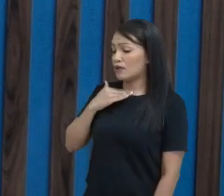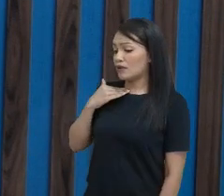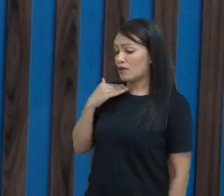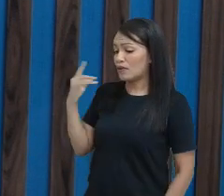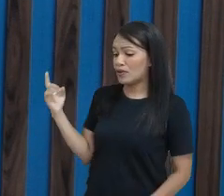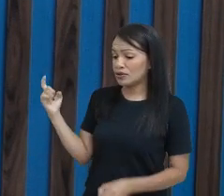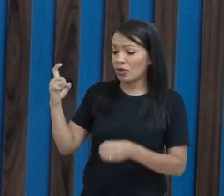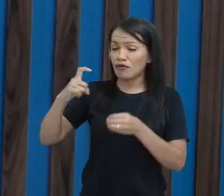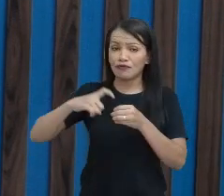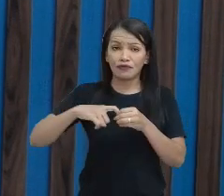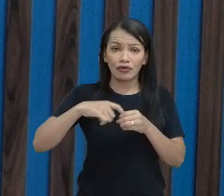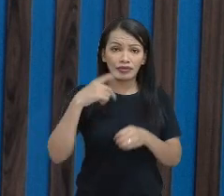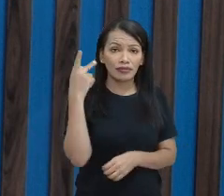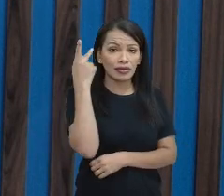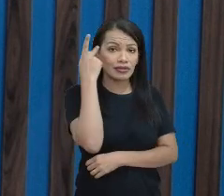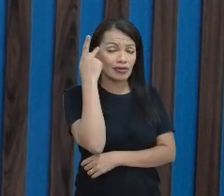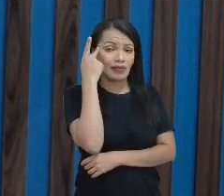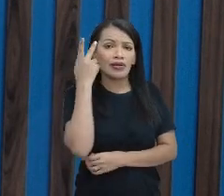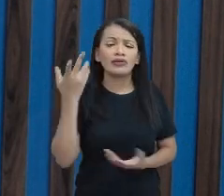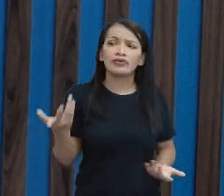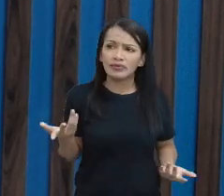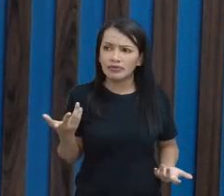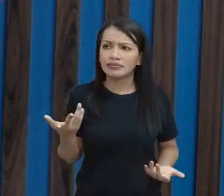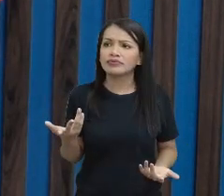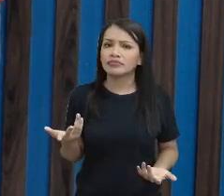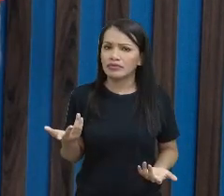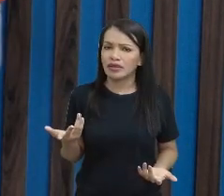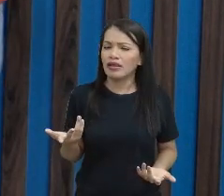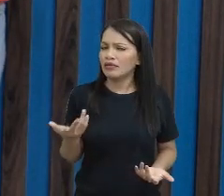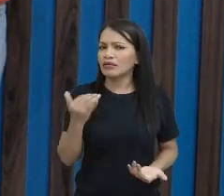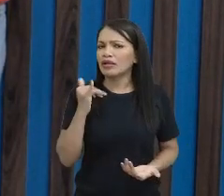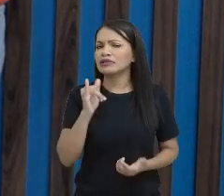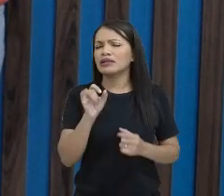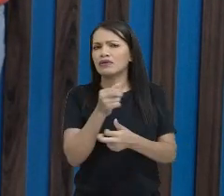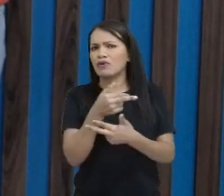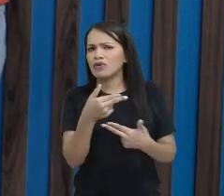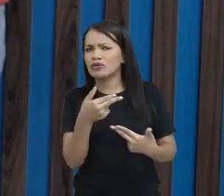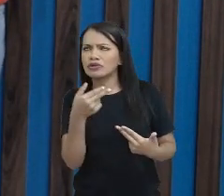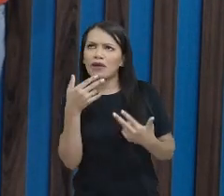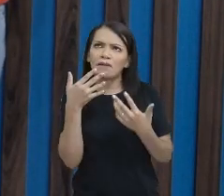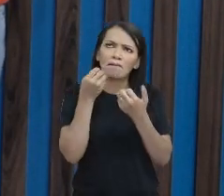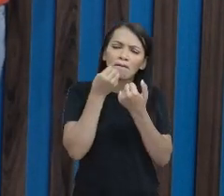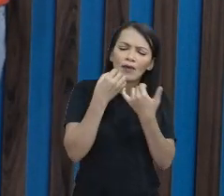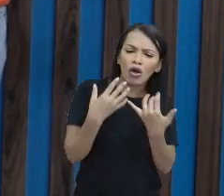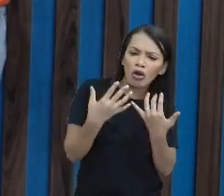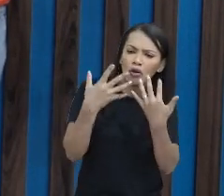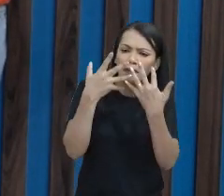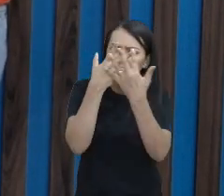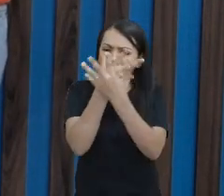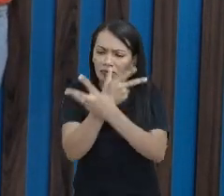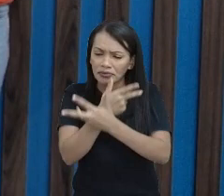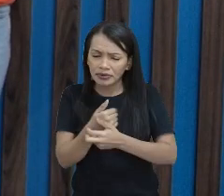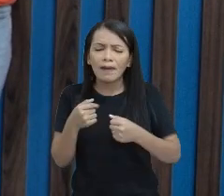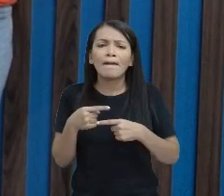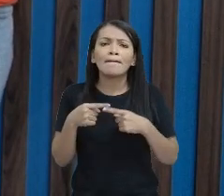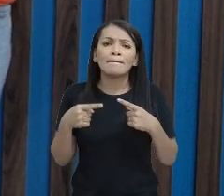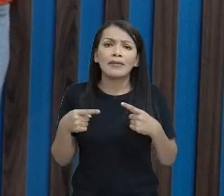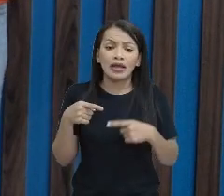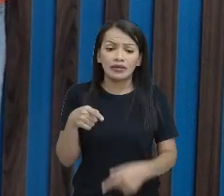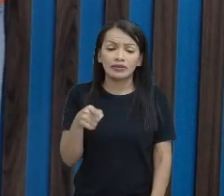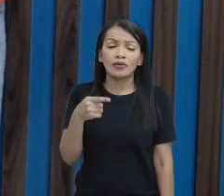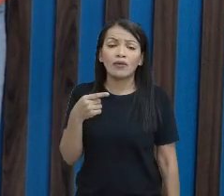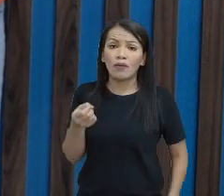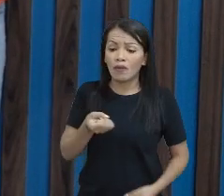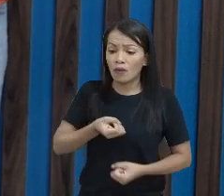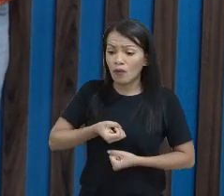volte para São Paulo. O que não quer dizer que seja algo belo, sim, nem nativo, mas é algo que faz o coração do